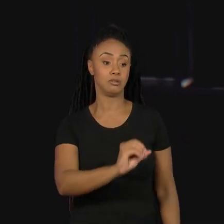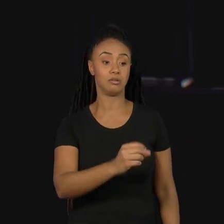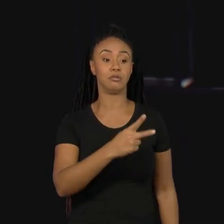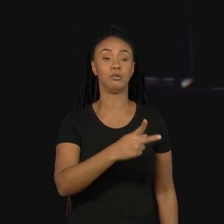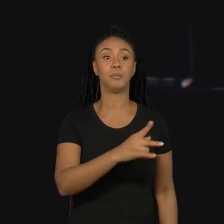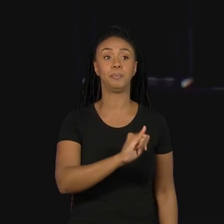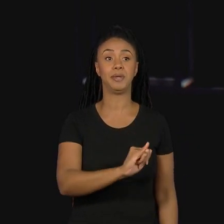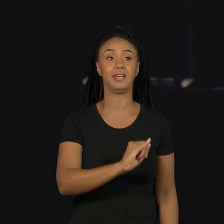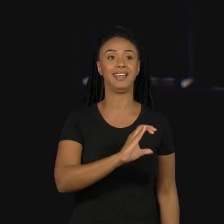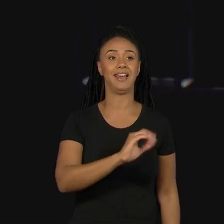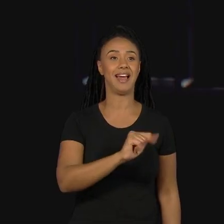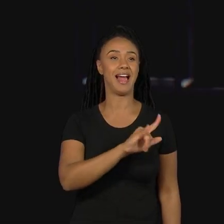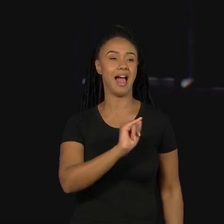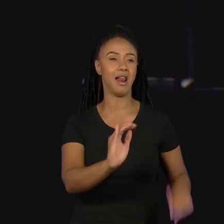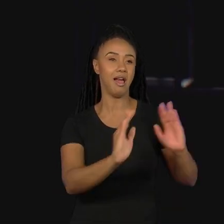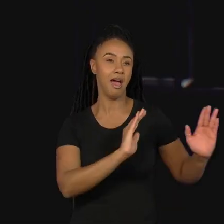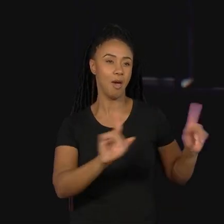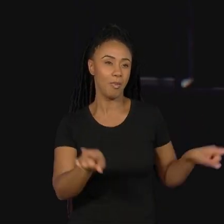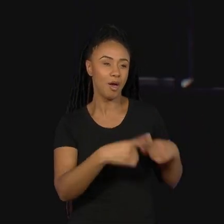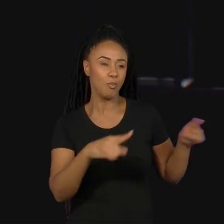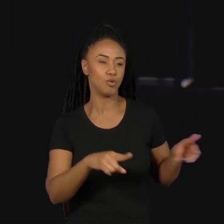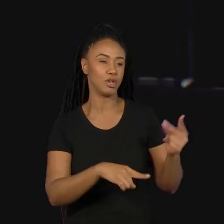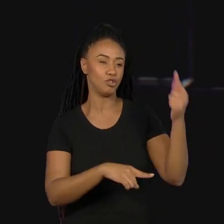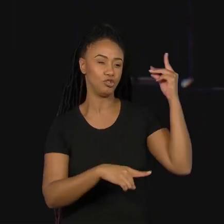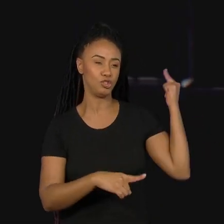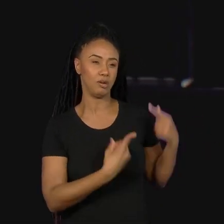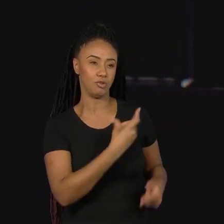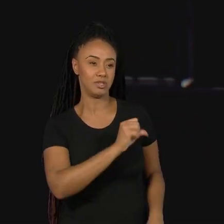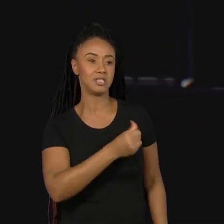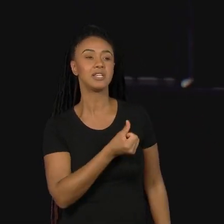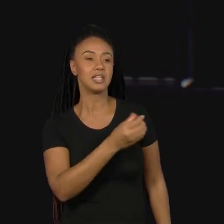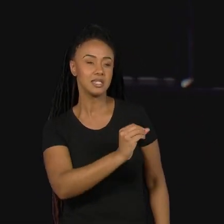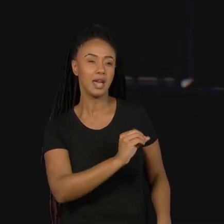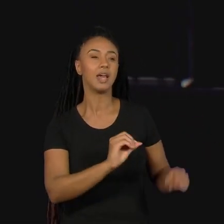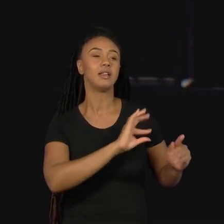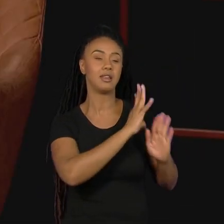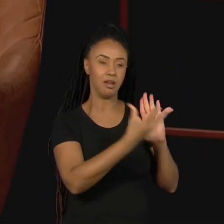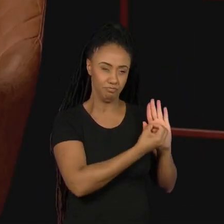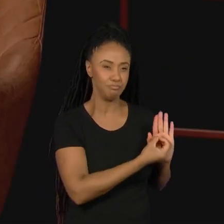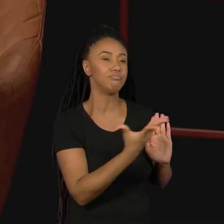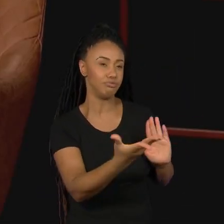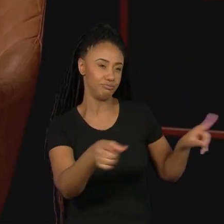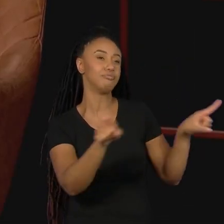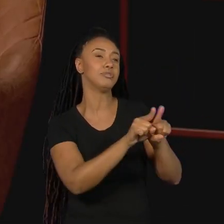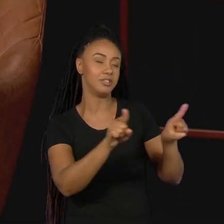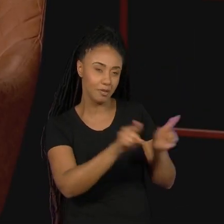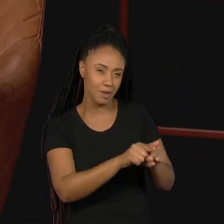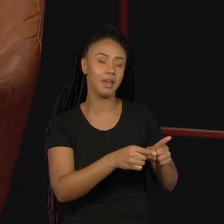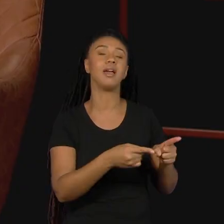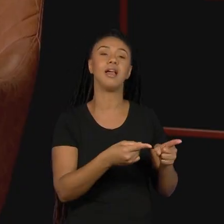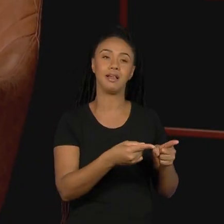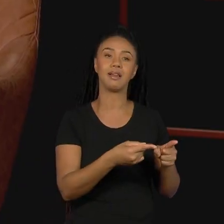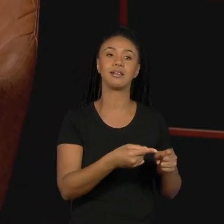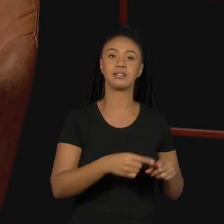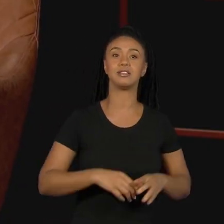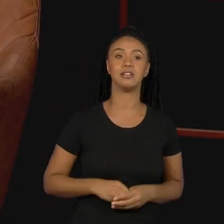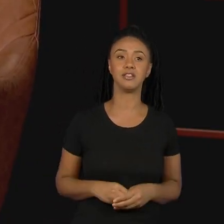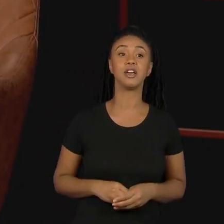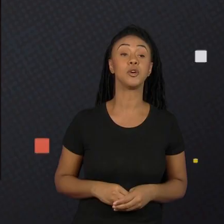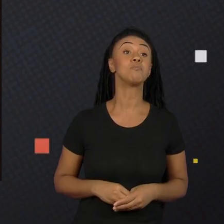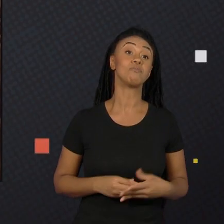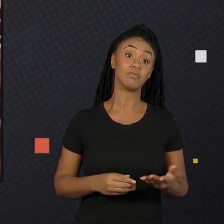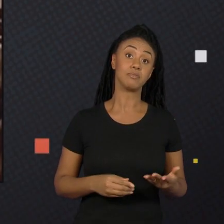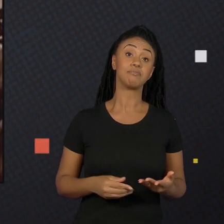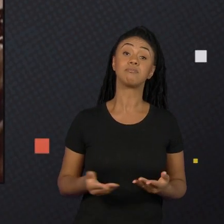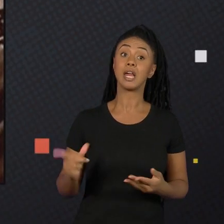todo. Em que estágio estavam as artes plásticas no Brasil nesse momento? Olha, teve um cara muito importante, que